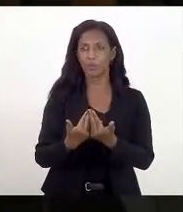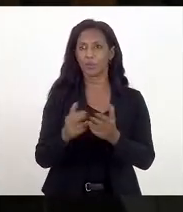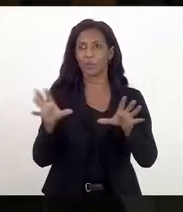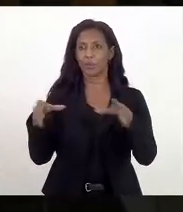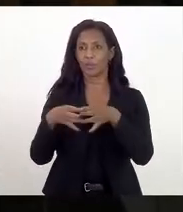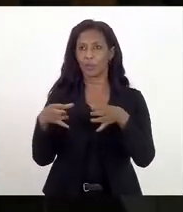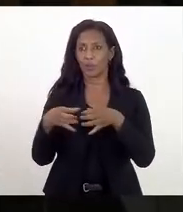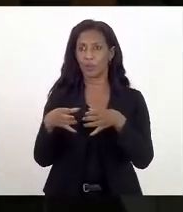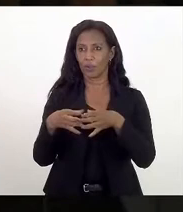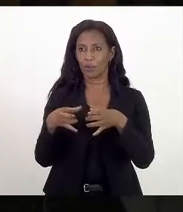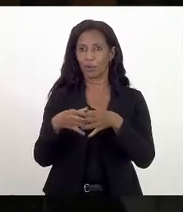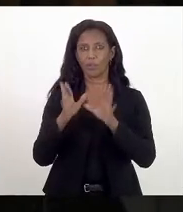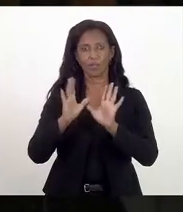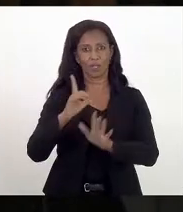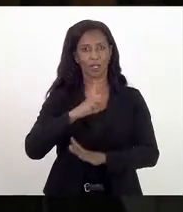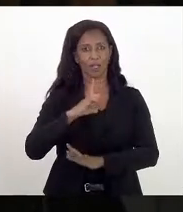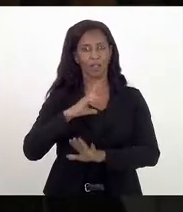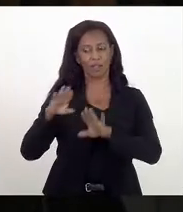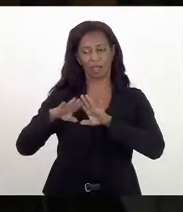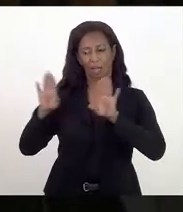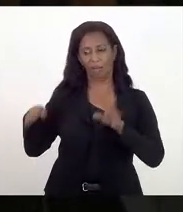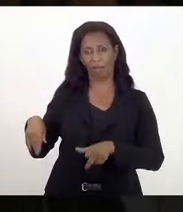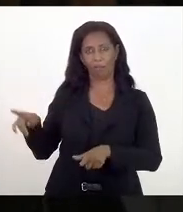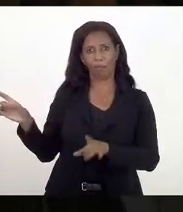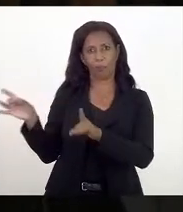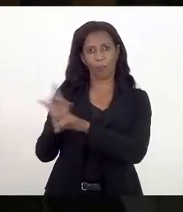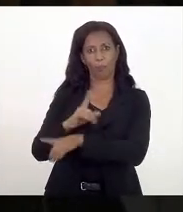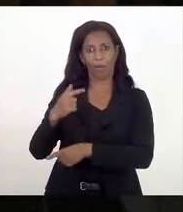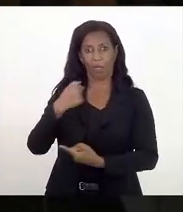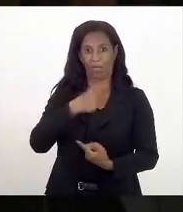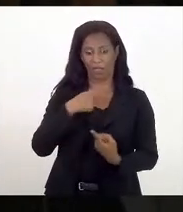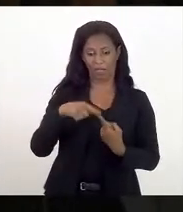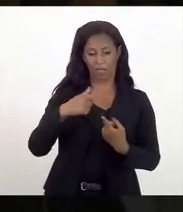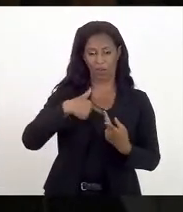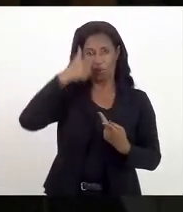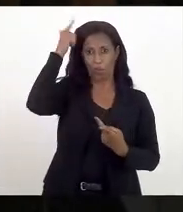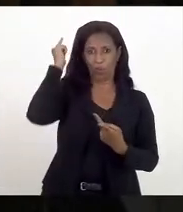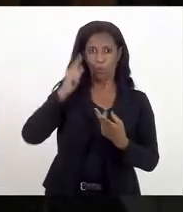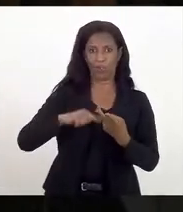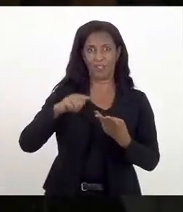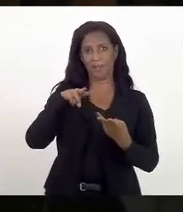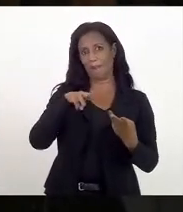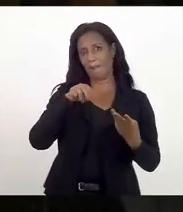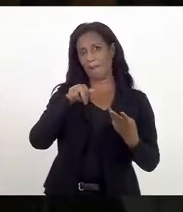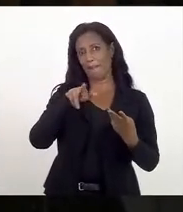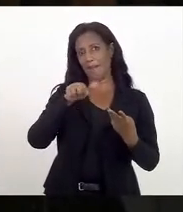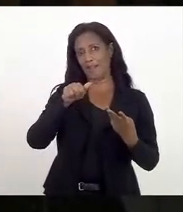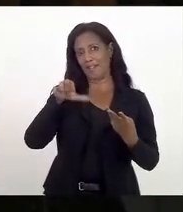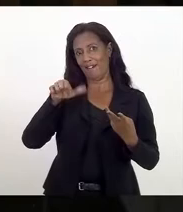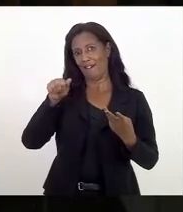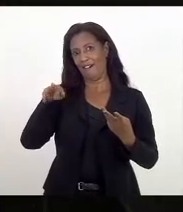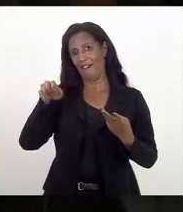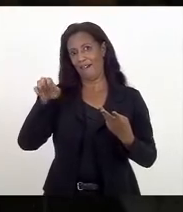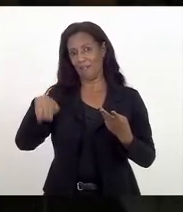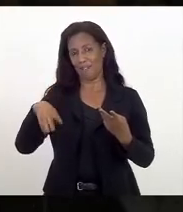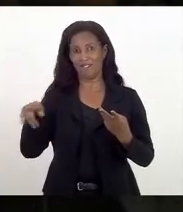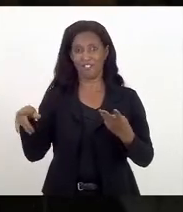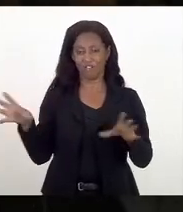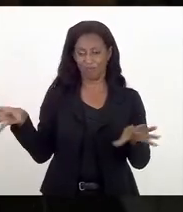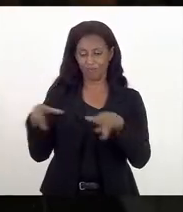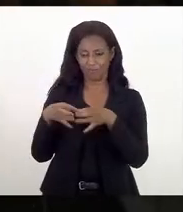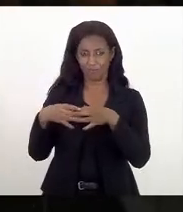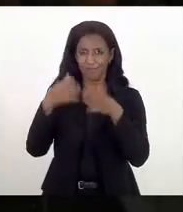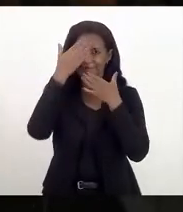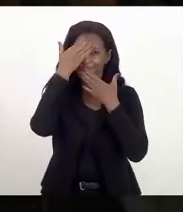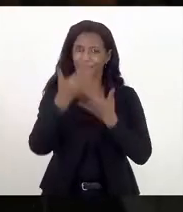comissão já tem uma bancada. Eu, o deputado Luiz Paulo e a Maria Carmen. Nós estamos numa bancada ali naquela comissão e eu